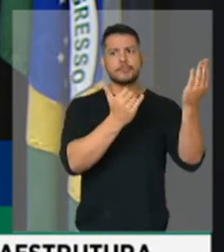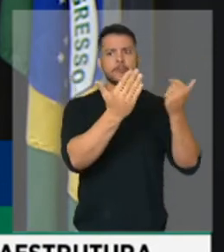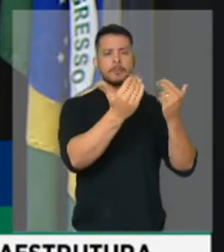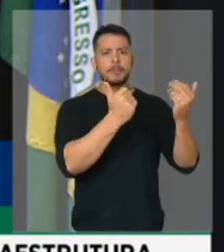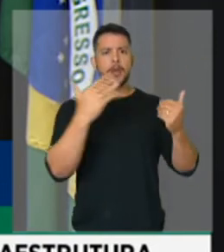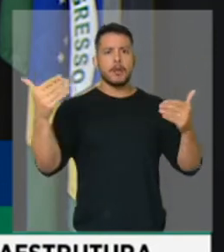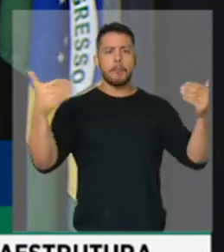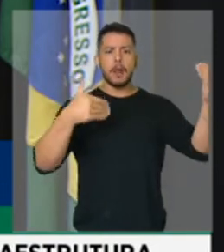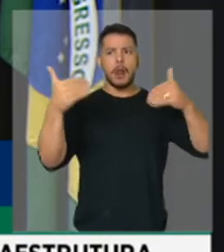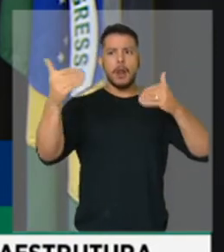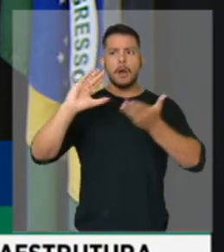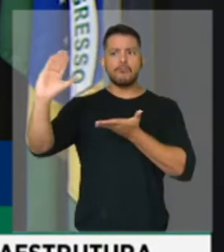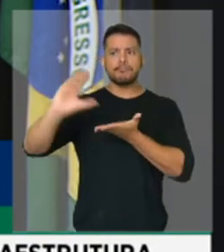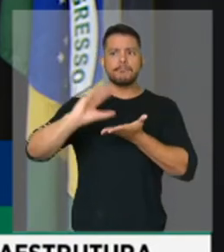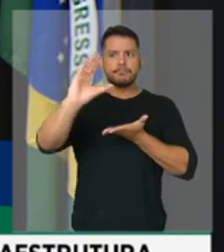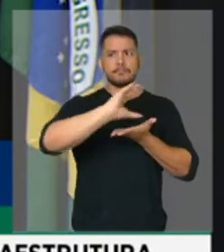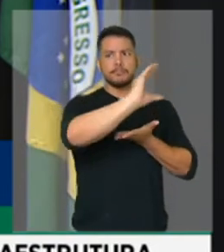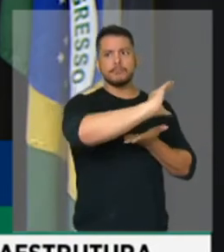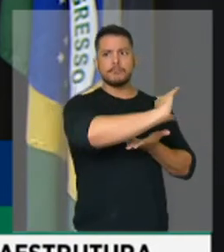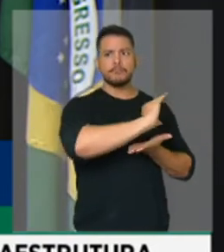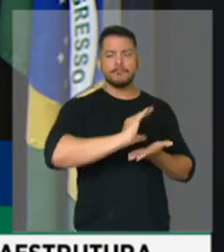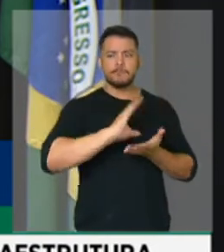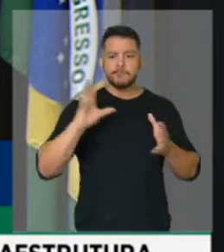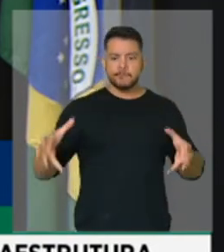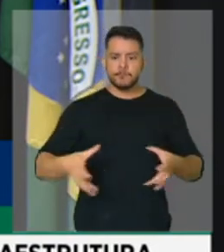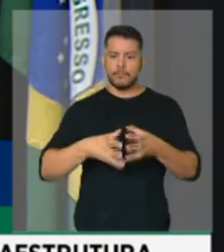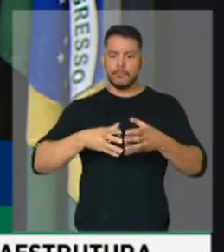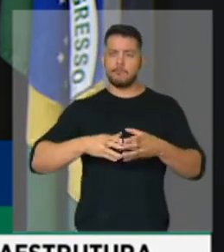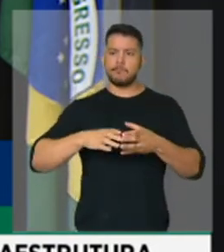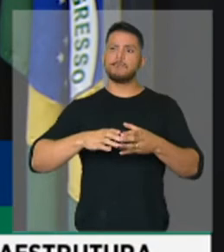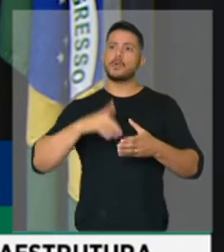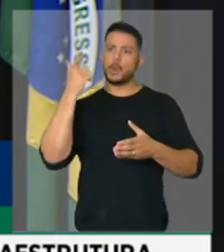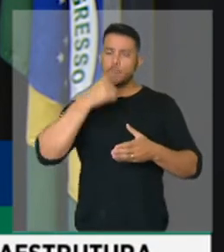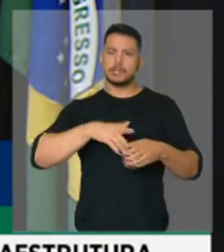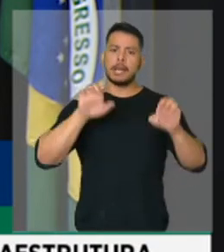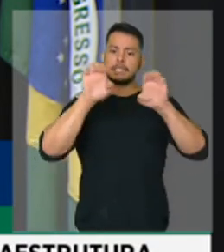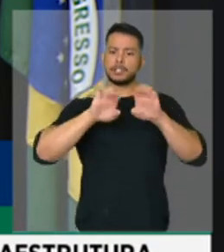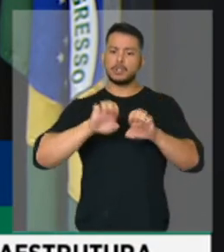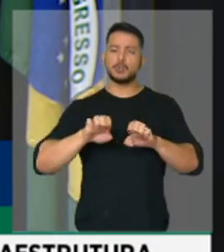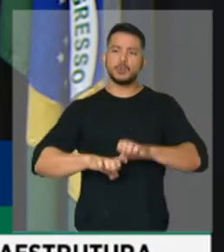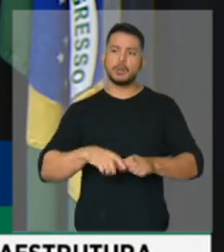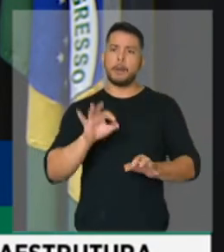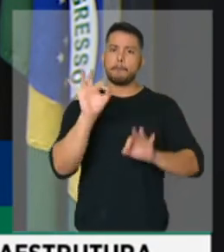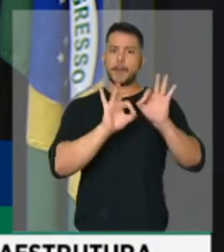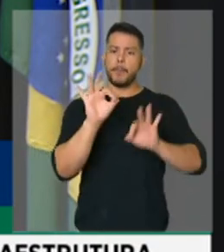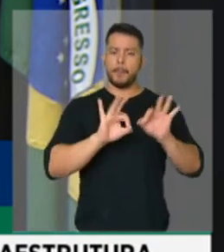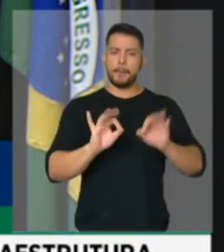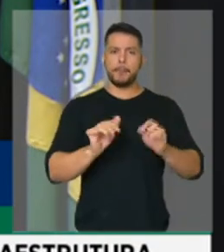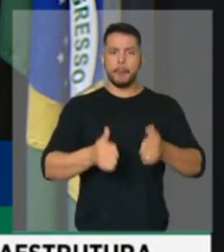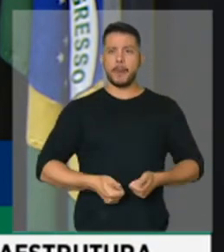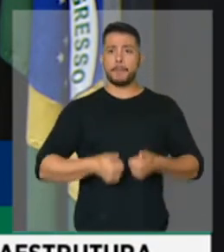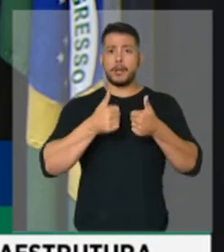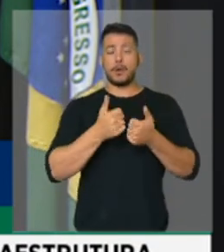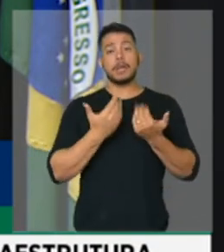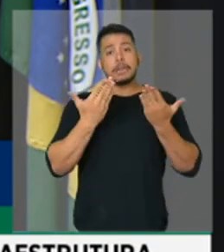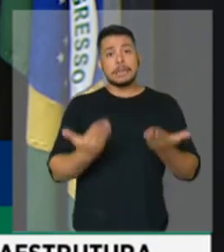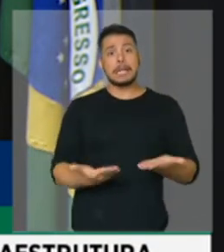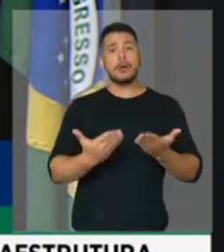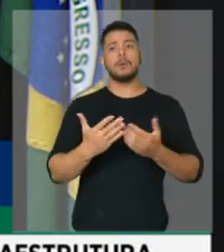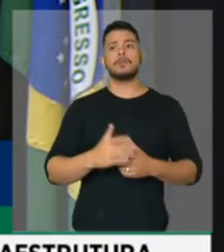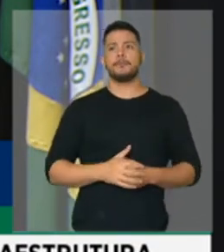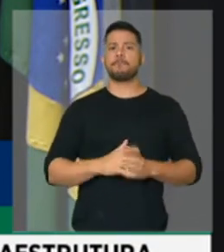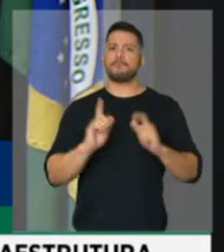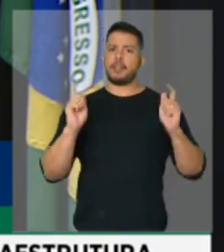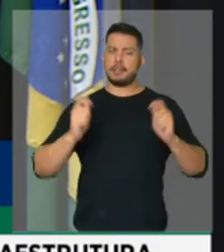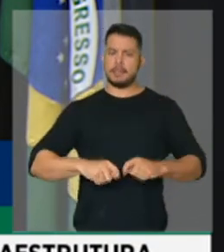buscar alternativas para que esses investidores estejam aqui com segurança jurídica, com possibilidade de aportarem